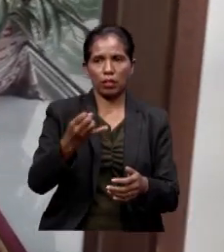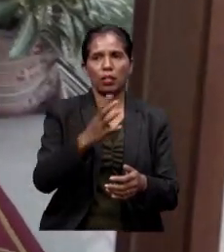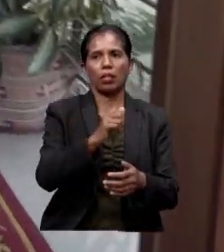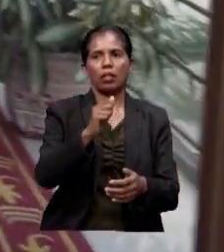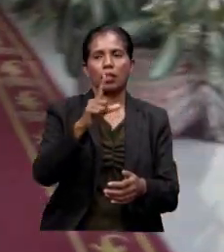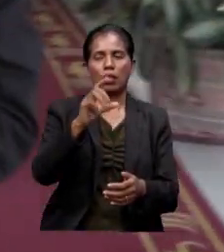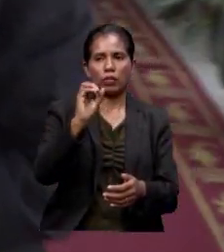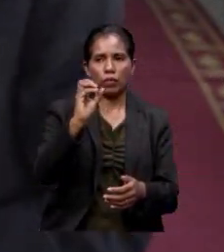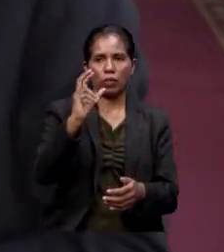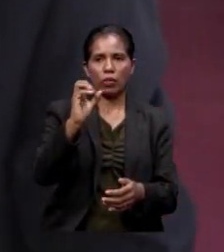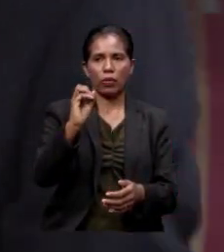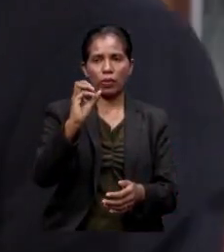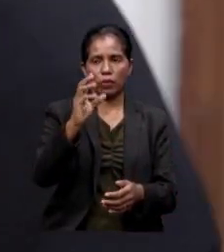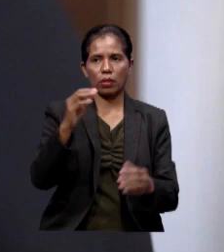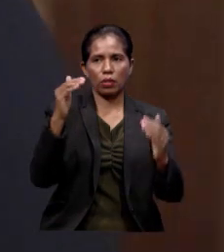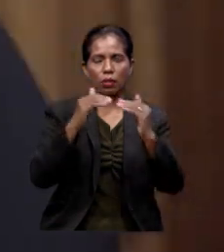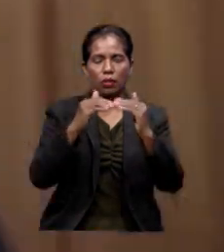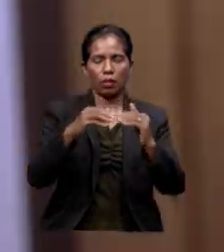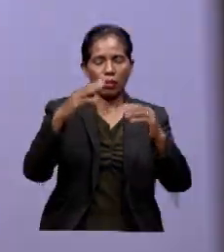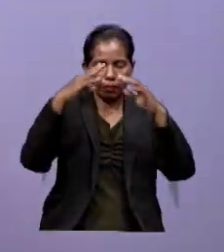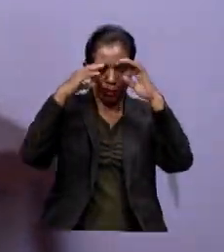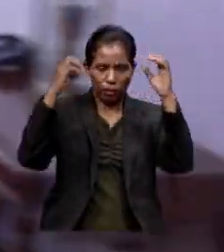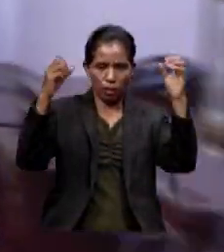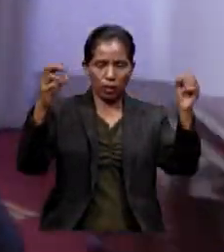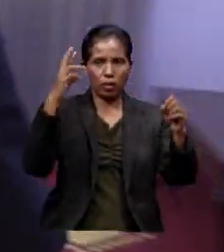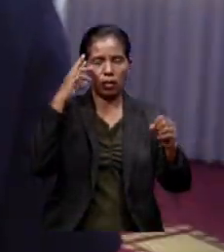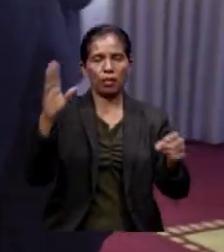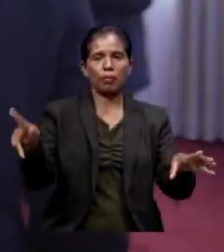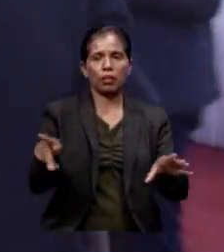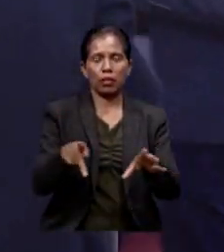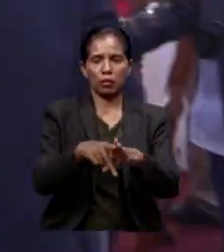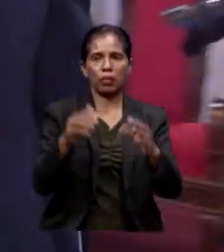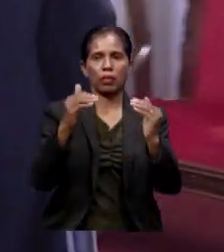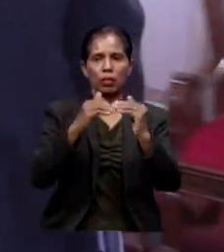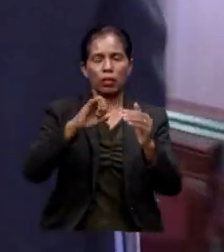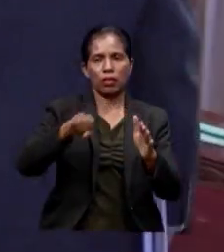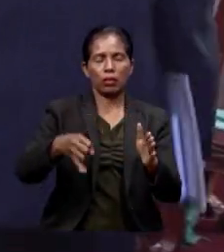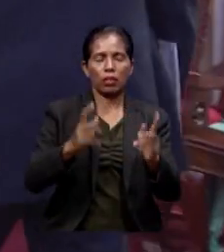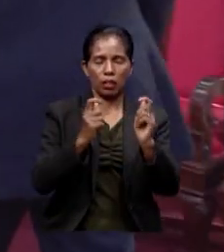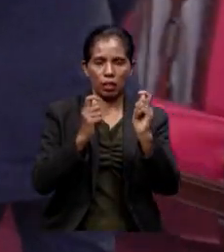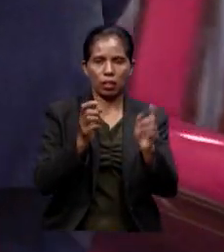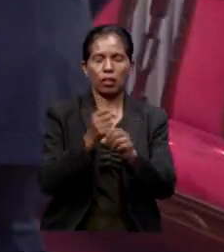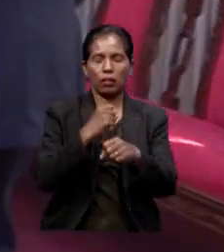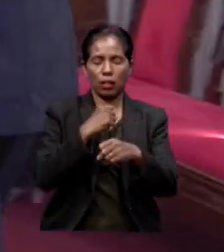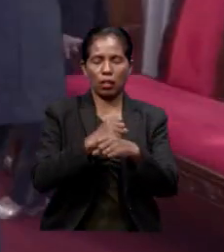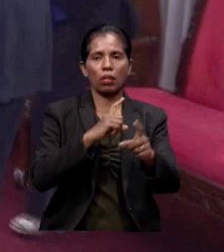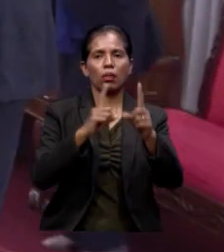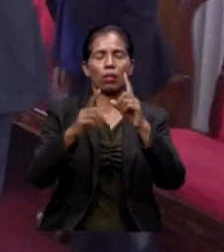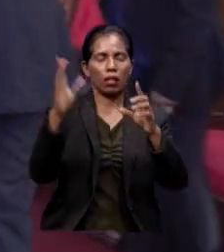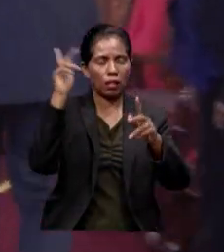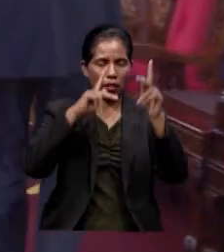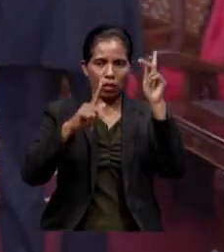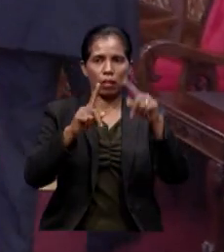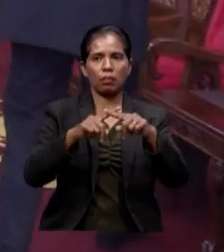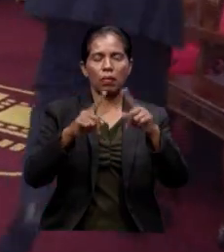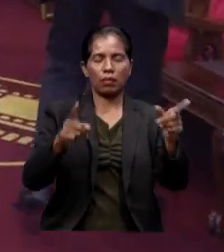Alfonso Lopes, encontro o Presidente República, não participa em a cerimônia Ruma, jornalista tenta a confirmação do caso Ruma, mas beja